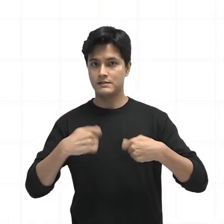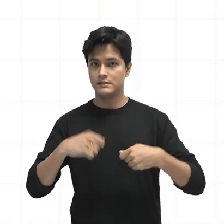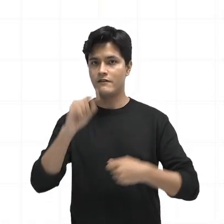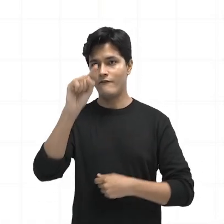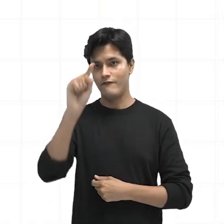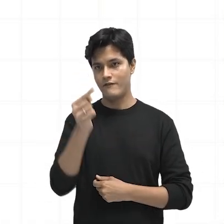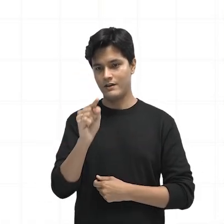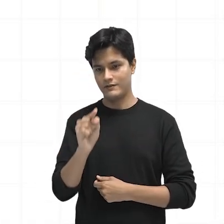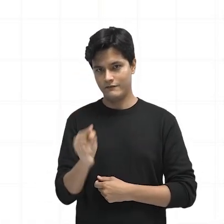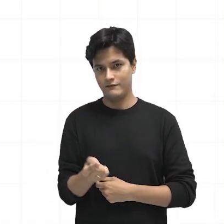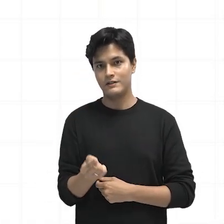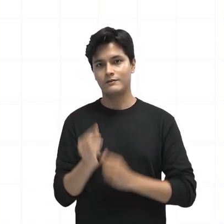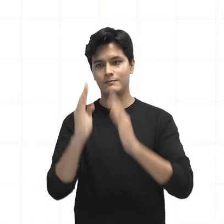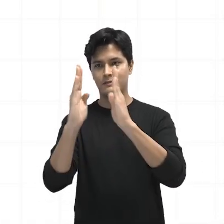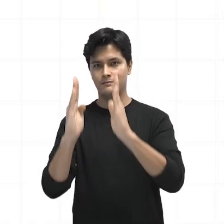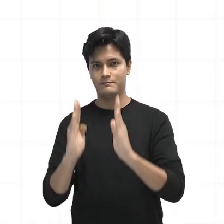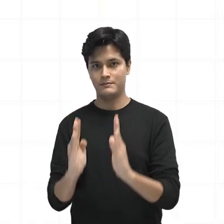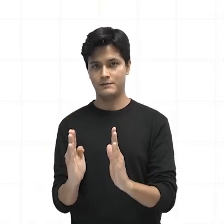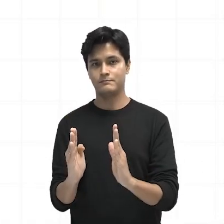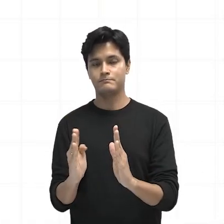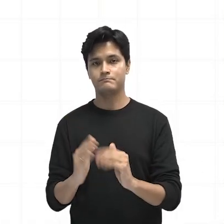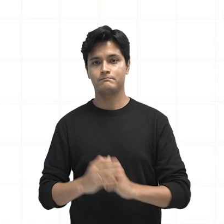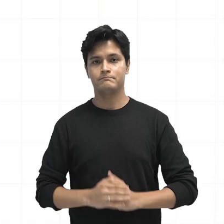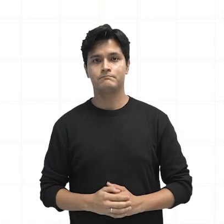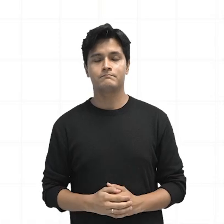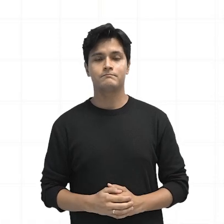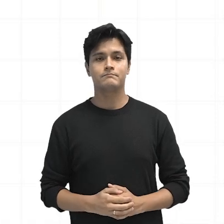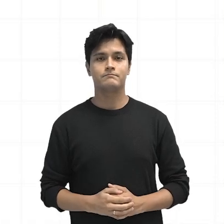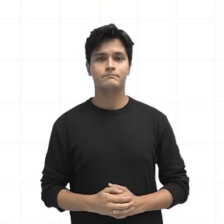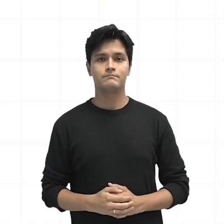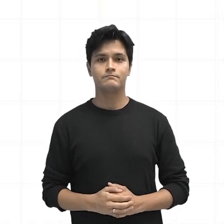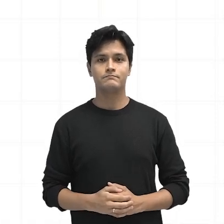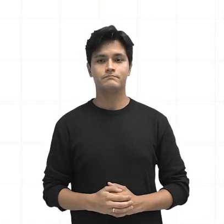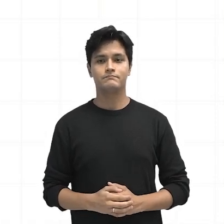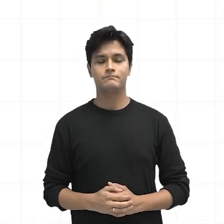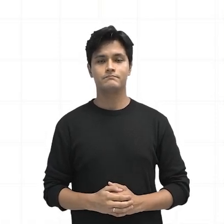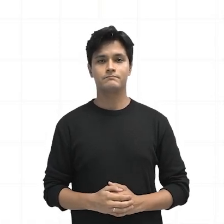a vírgula embaixo de vírgula. E aí, feito isso,